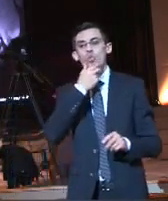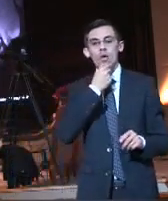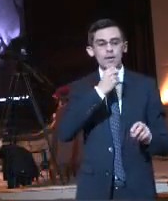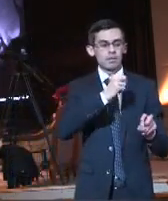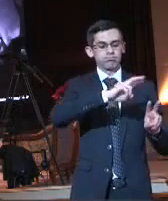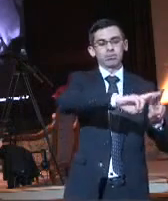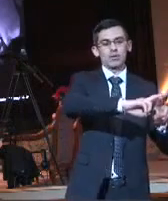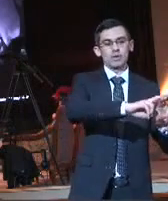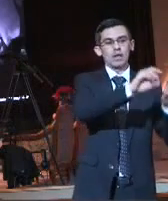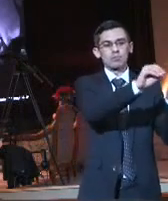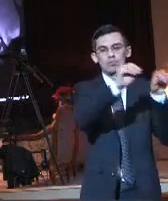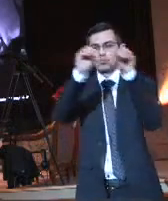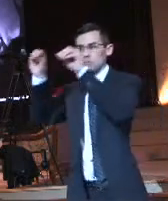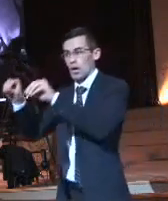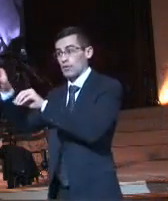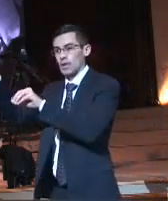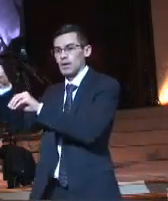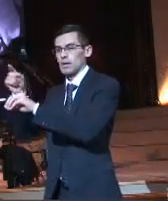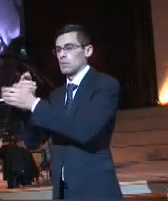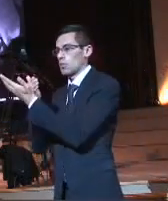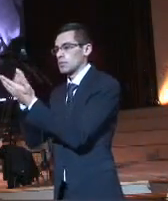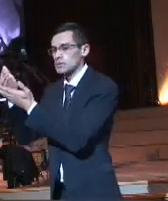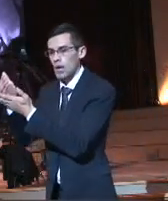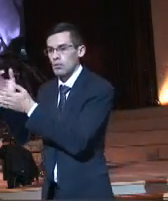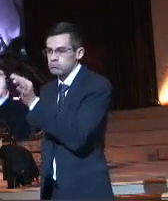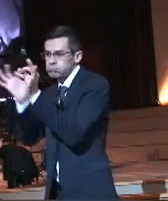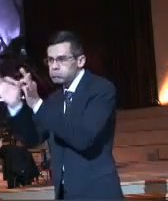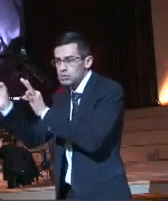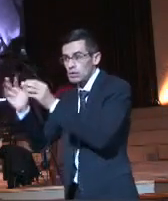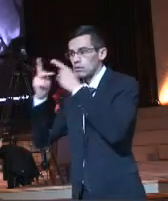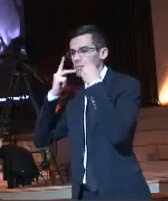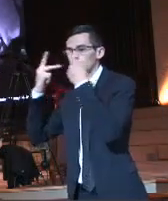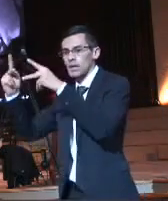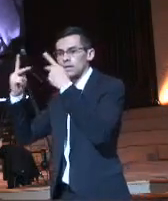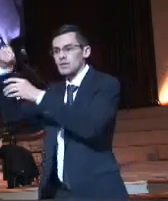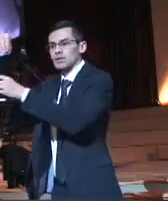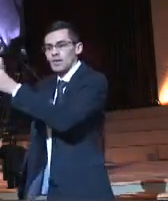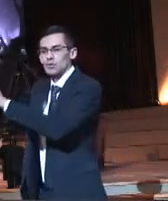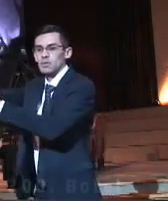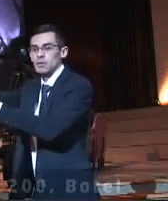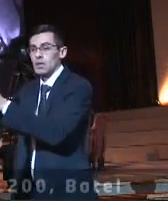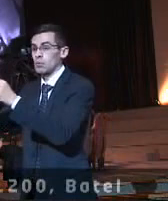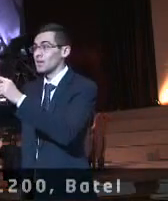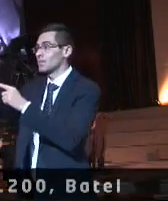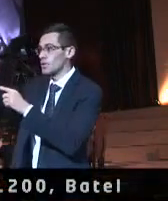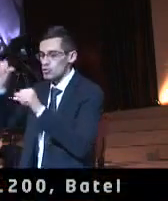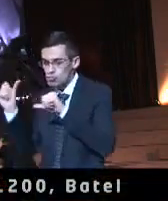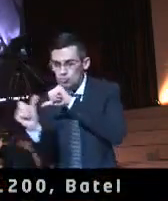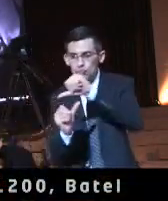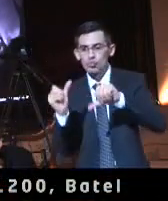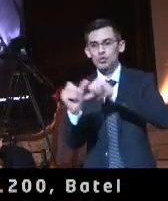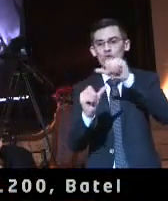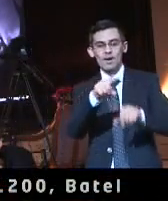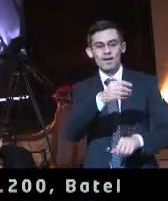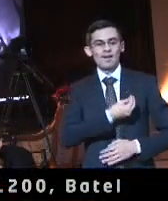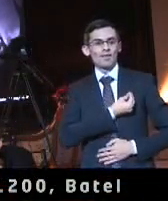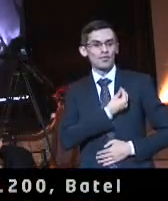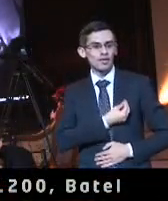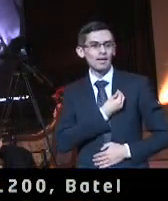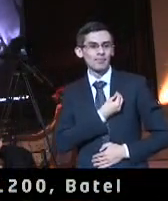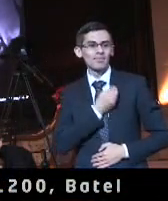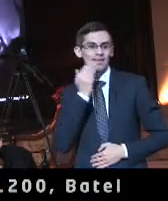de um presídio para outro, para implantar aquilo que eles tinham naquele presídio, porque Deus era tremendo, estava fazendo uma obra que os Estados